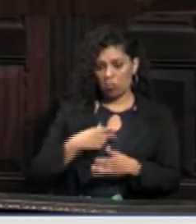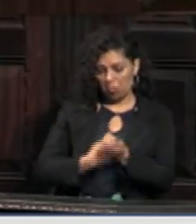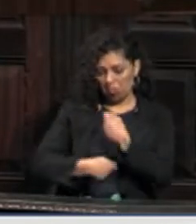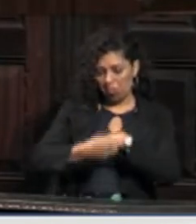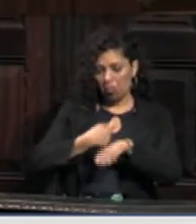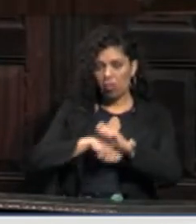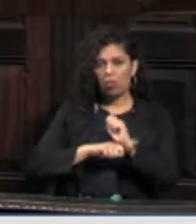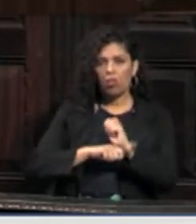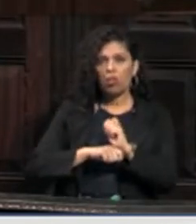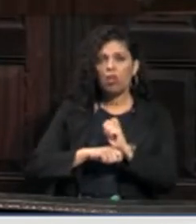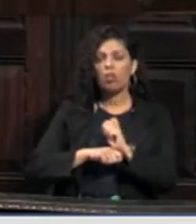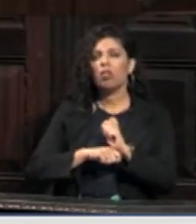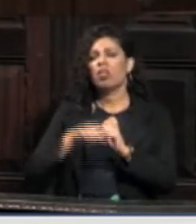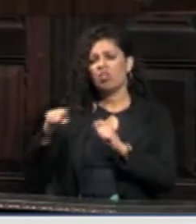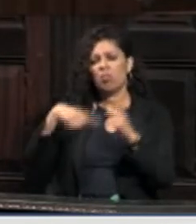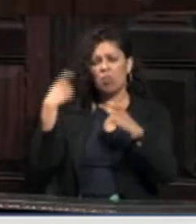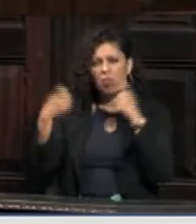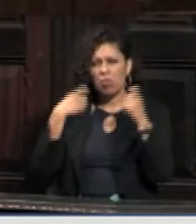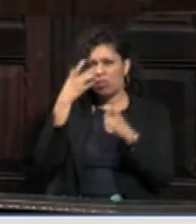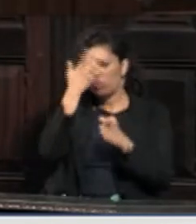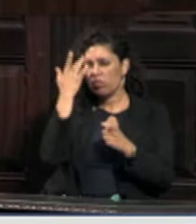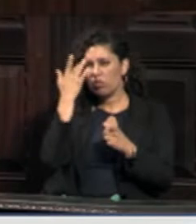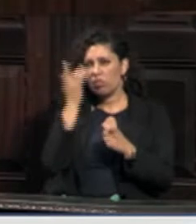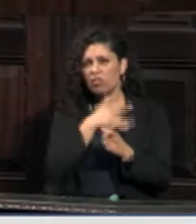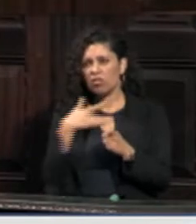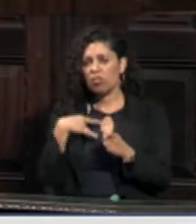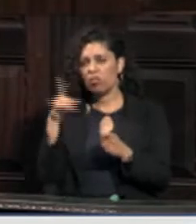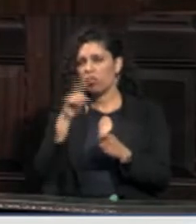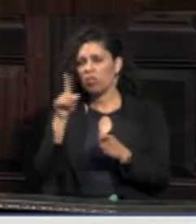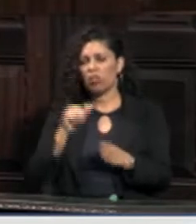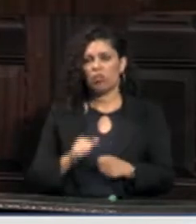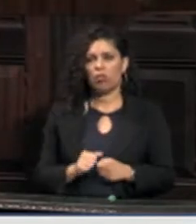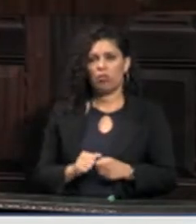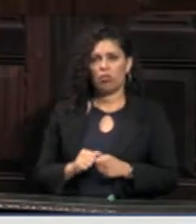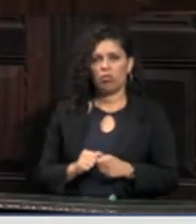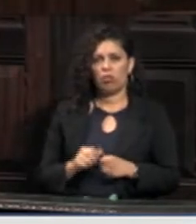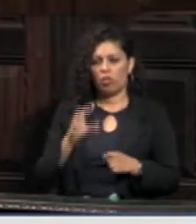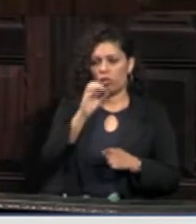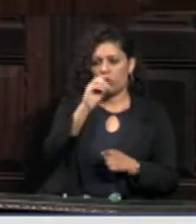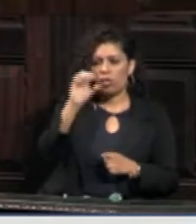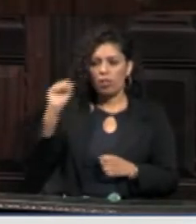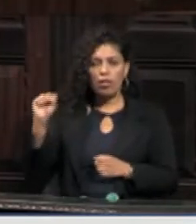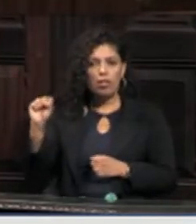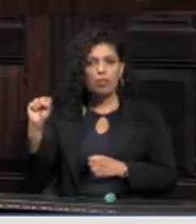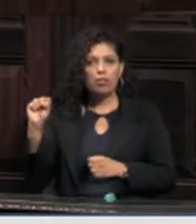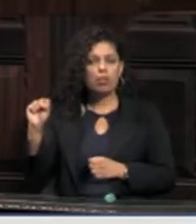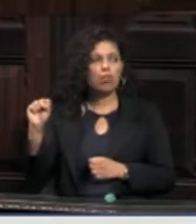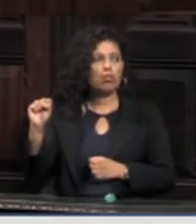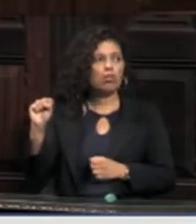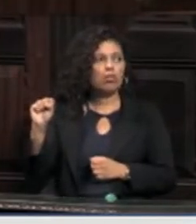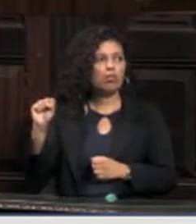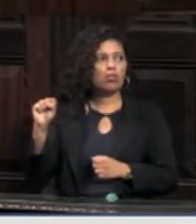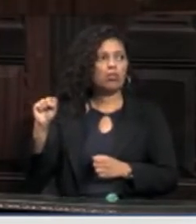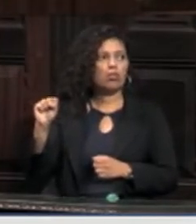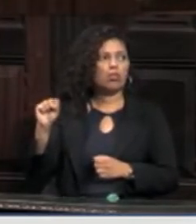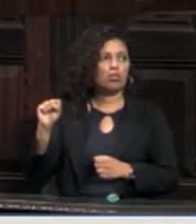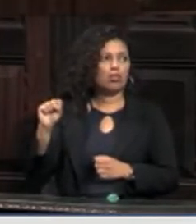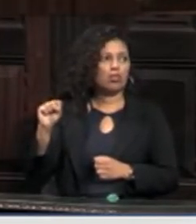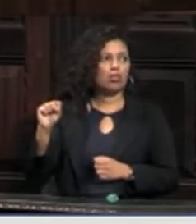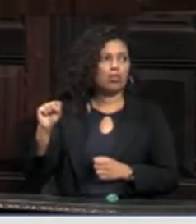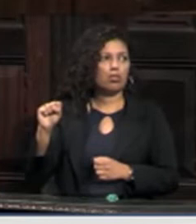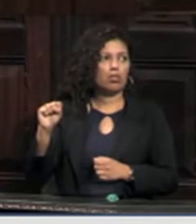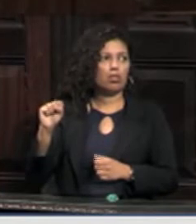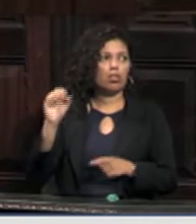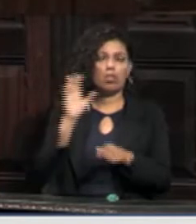abandonando as unidades de saúde à própria sorte. O modelo das OSs causa um